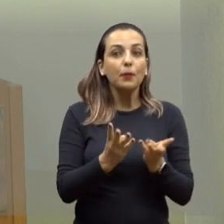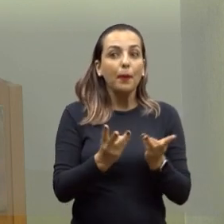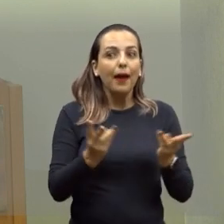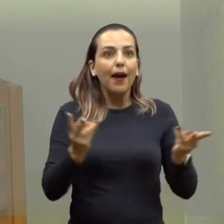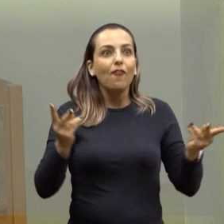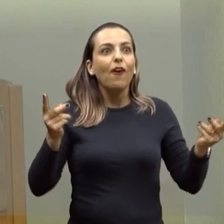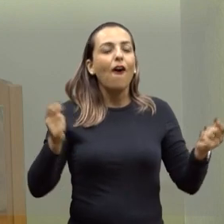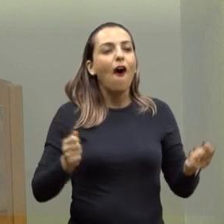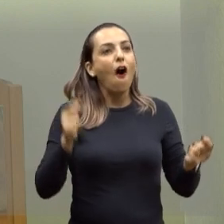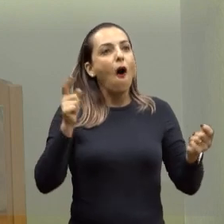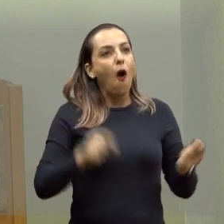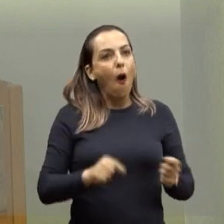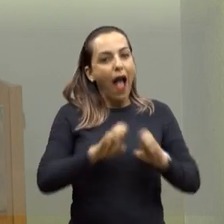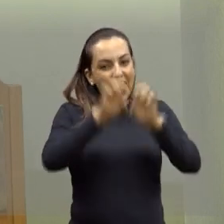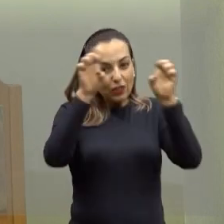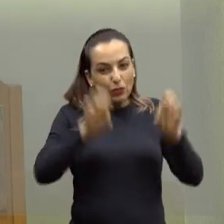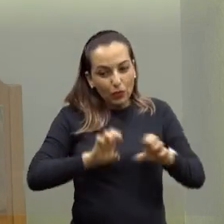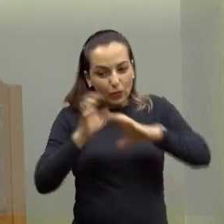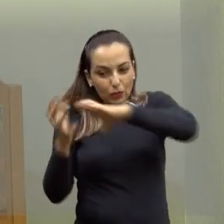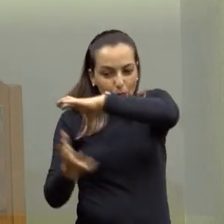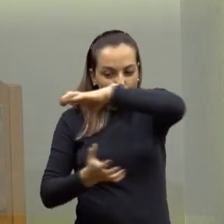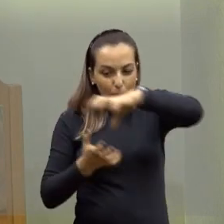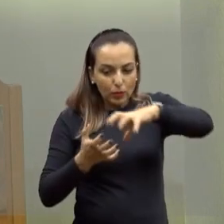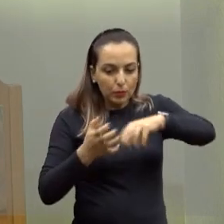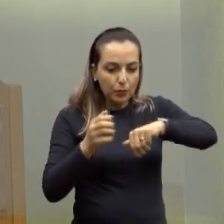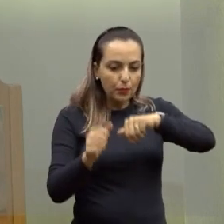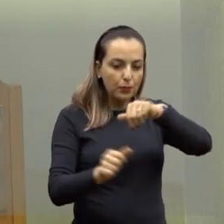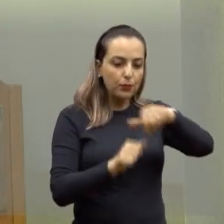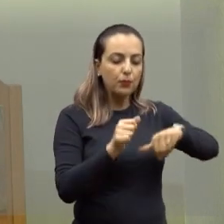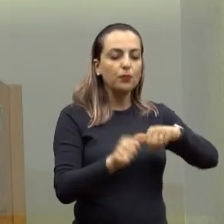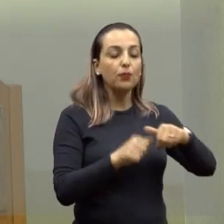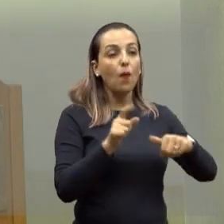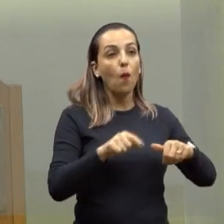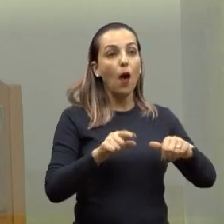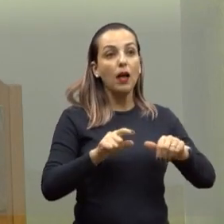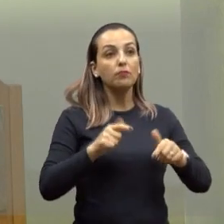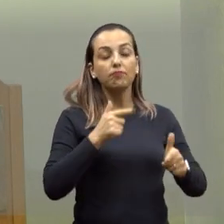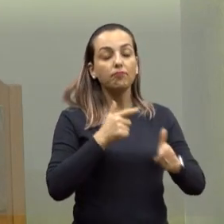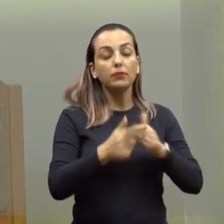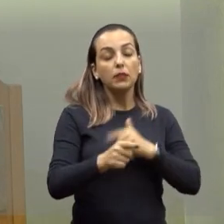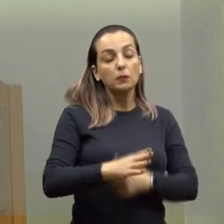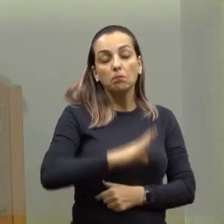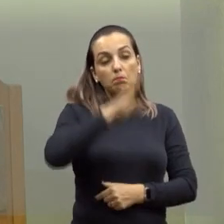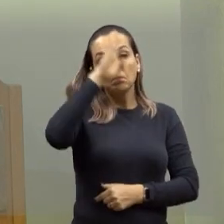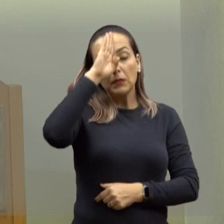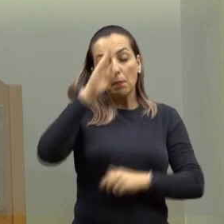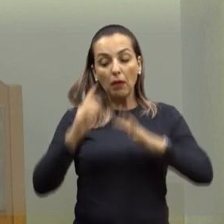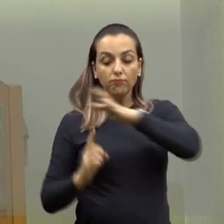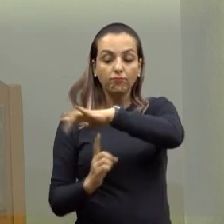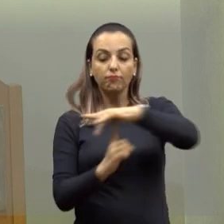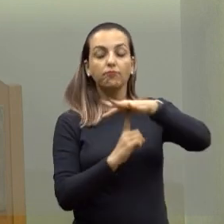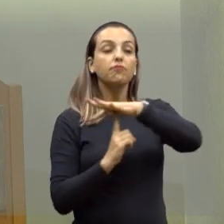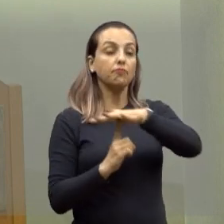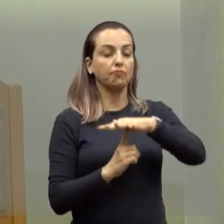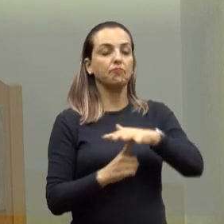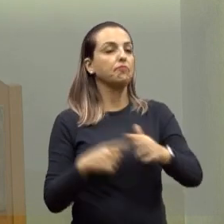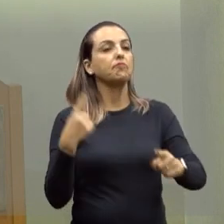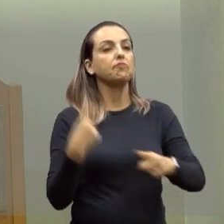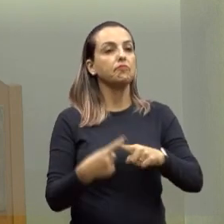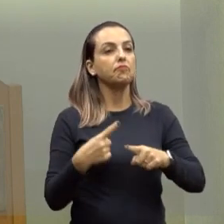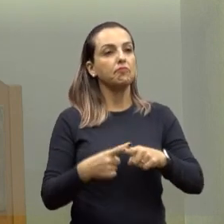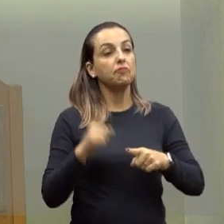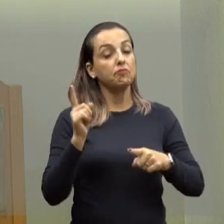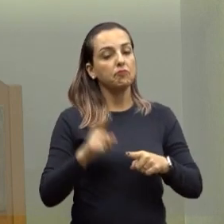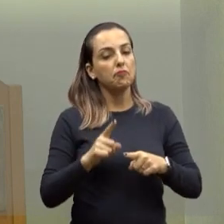modificar toda a estrutura do mundo inclusive Luna questão de Meio Ambiente porque é